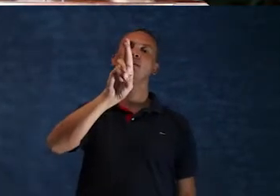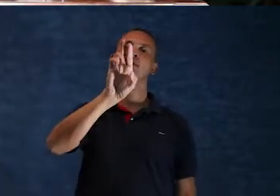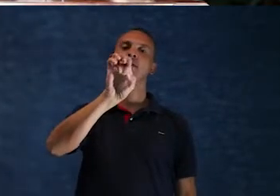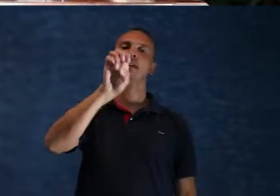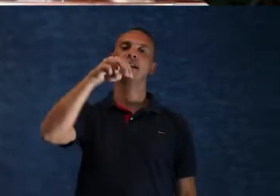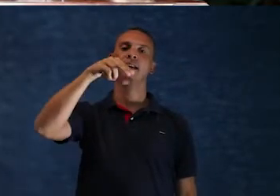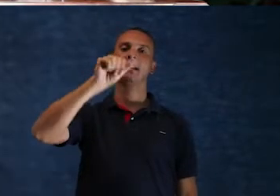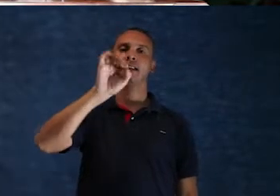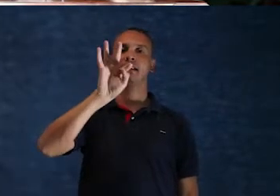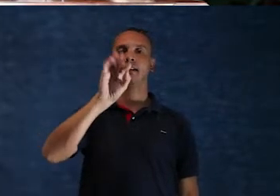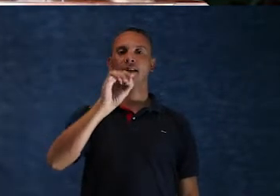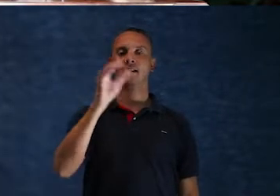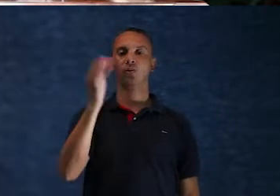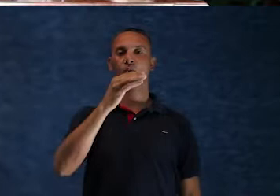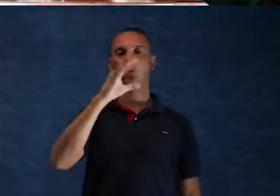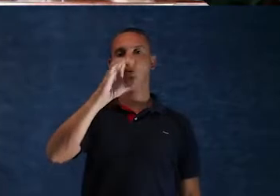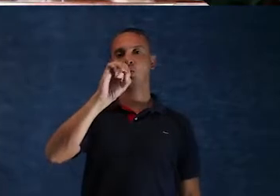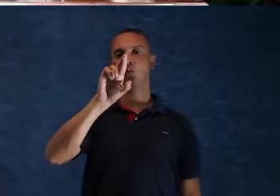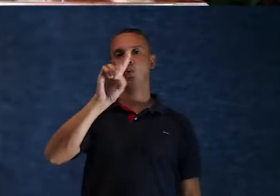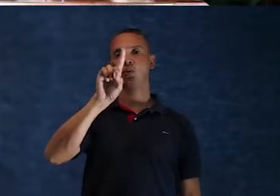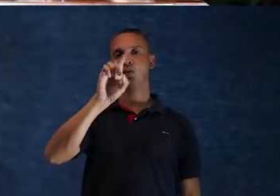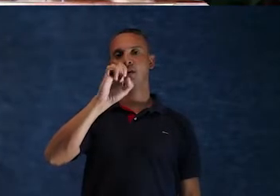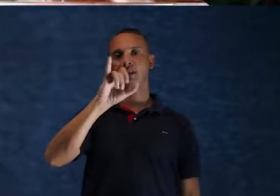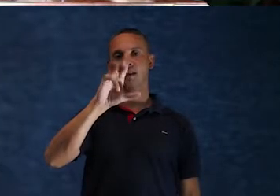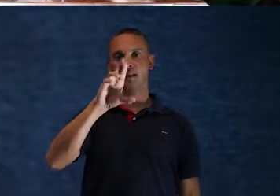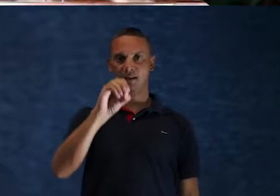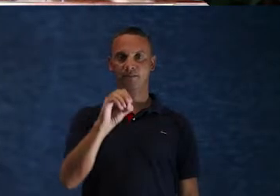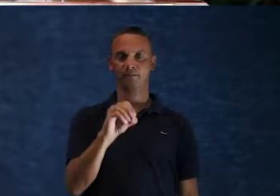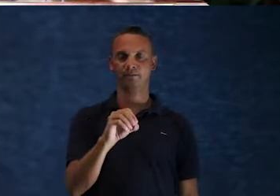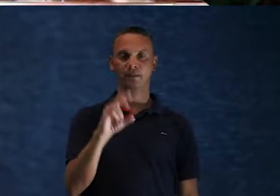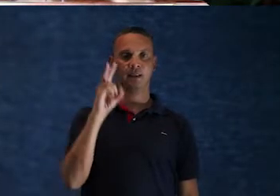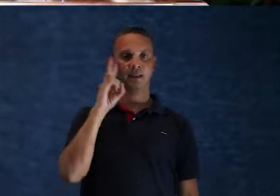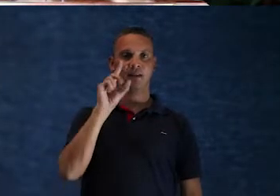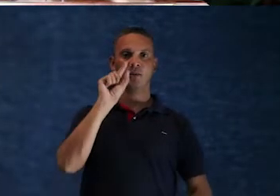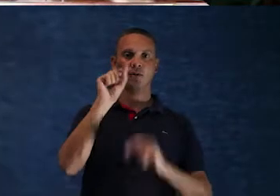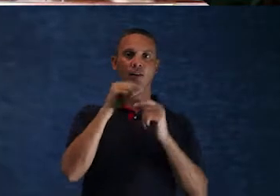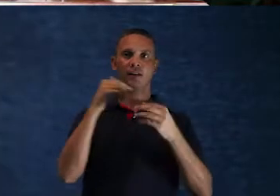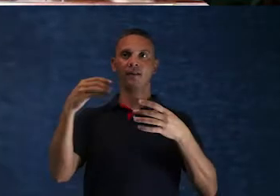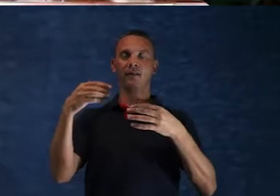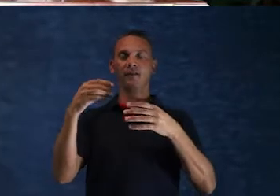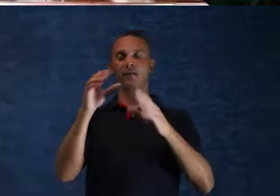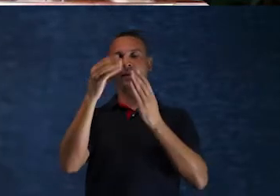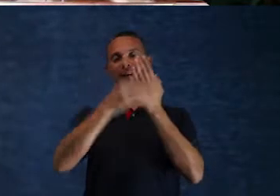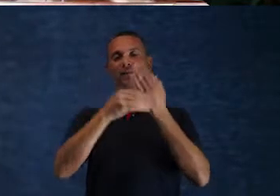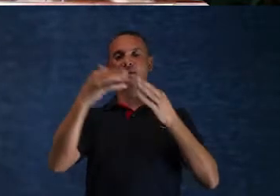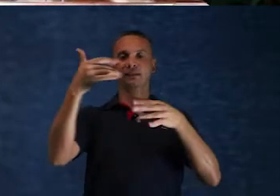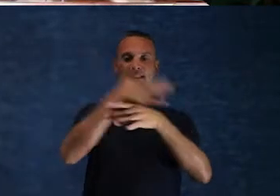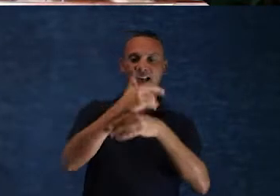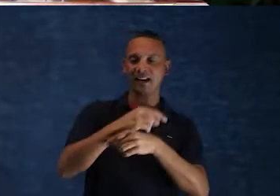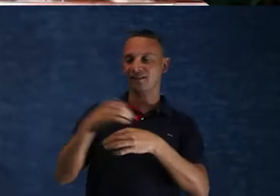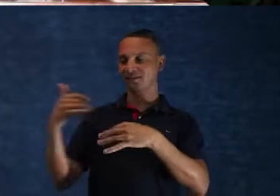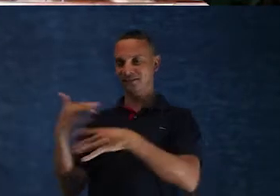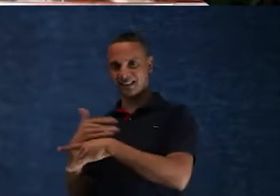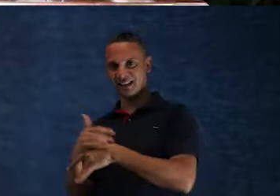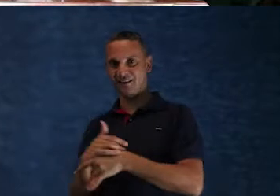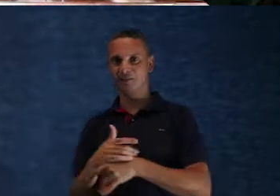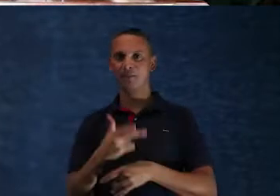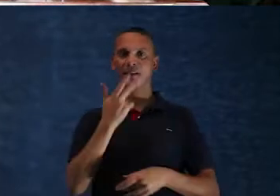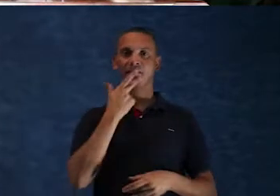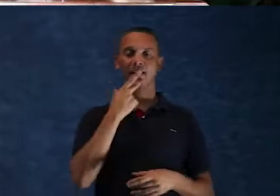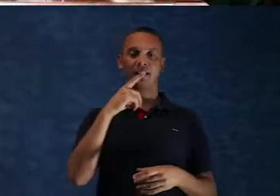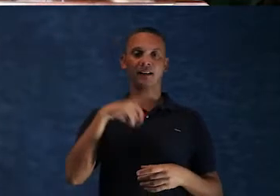Cidades da Cidade, lembra que o epíteto Cidade Maravilhosa foi criado pela poetisa francesa